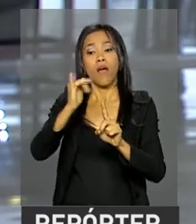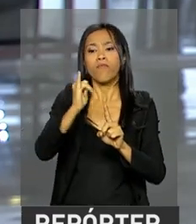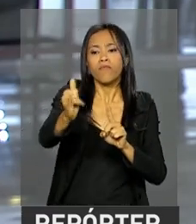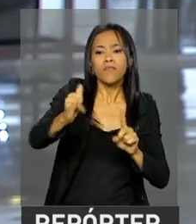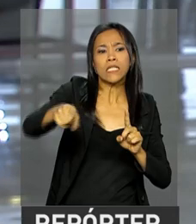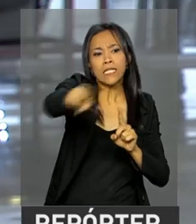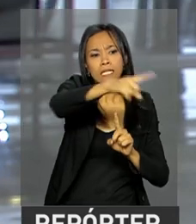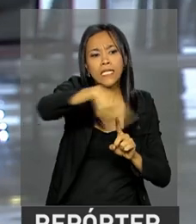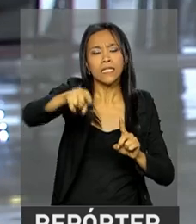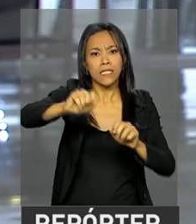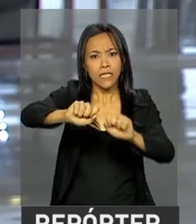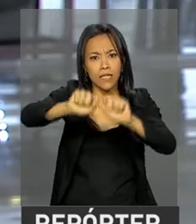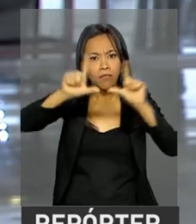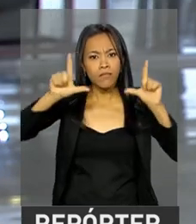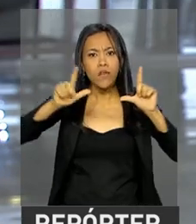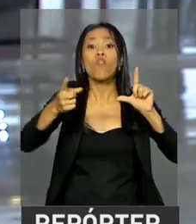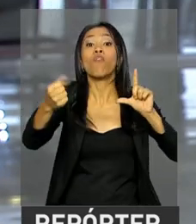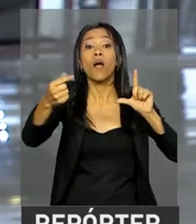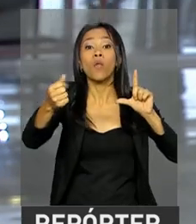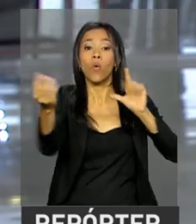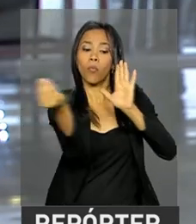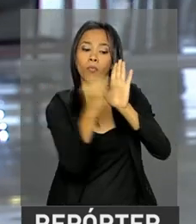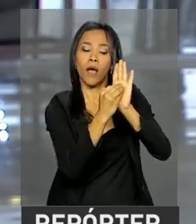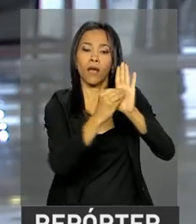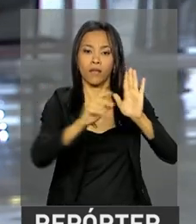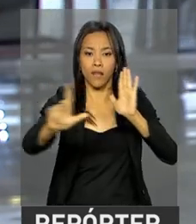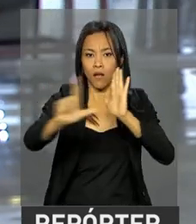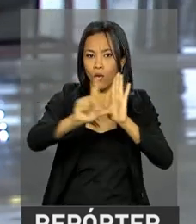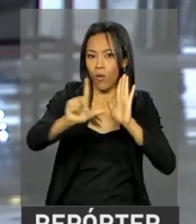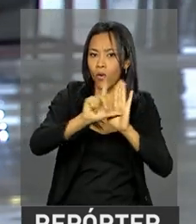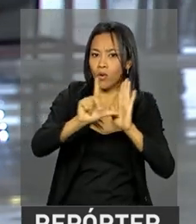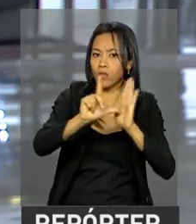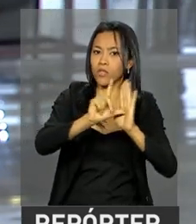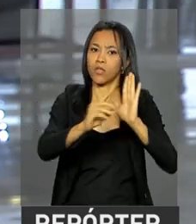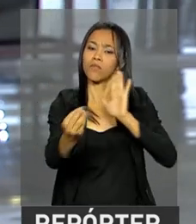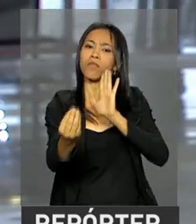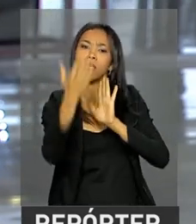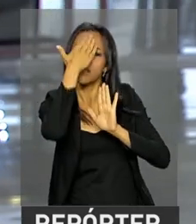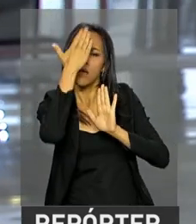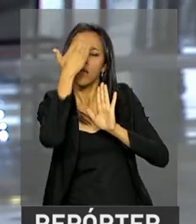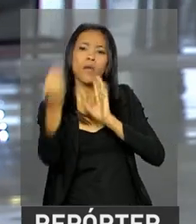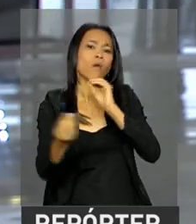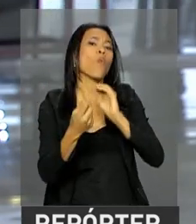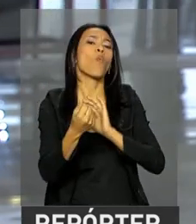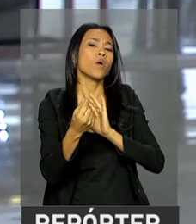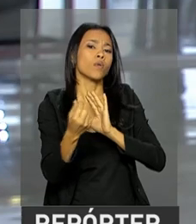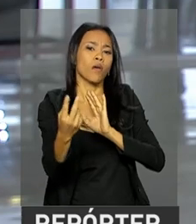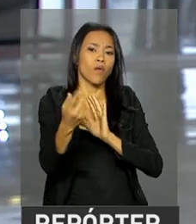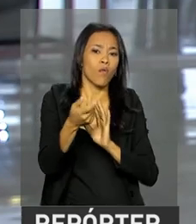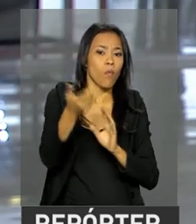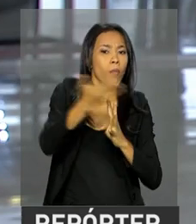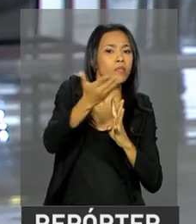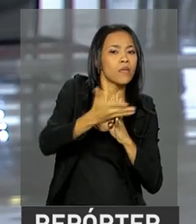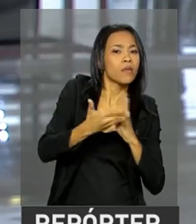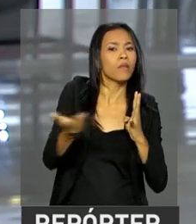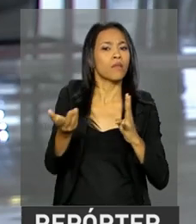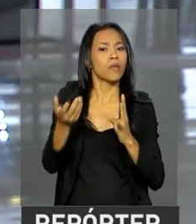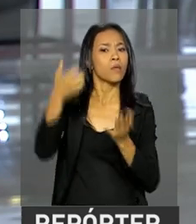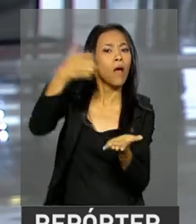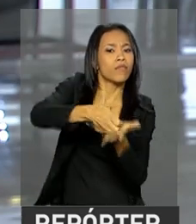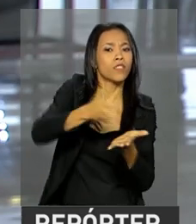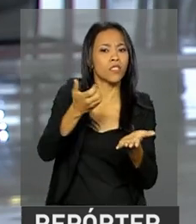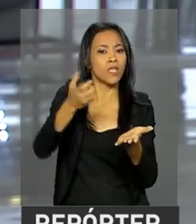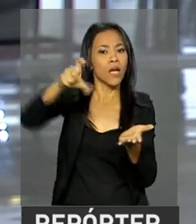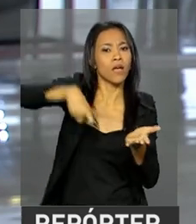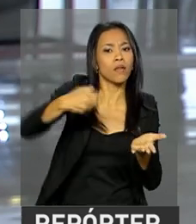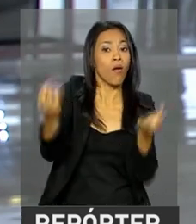local visível as condições e os descontos para os clientes no caso aí de pagamento de acordo com a forma de